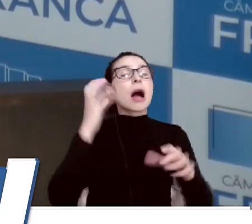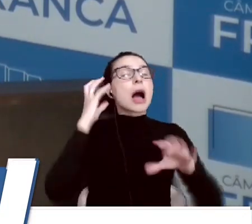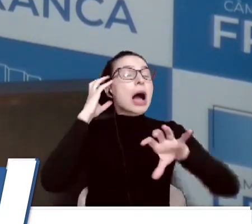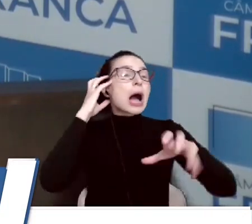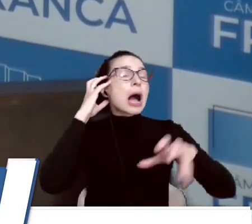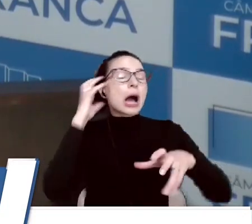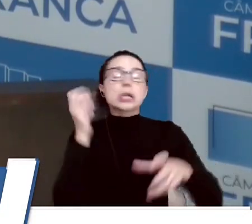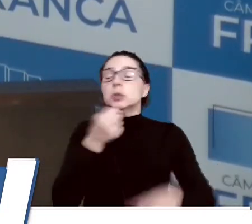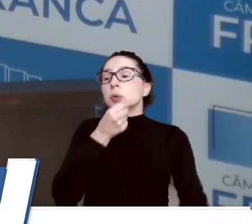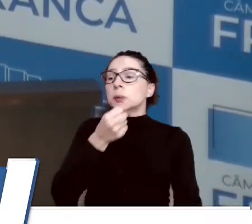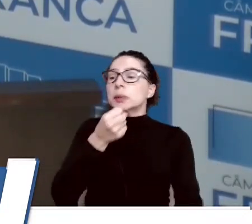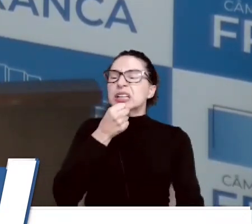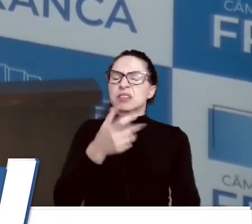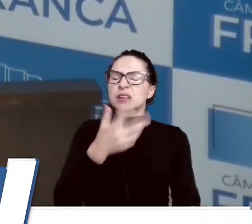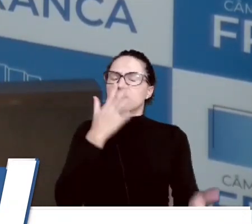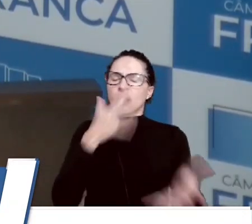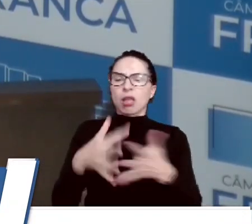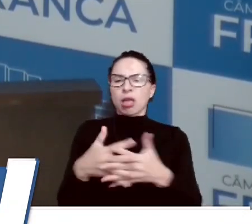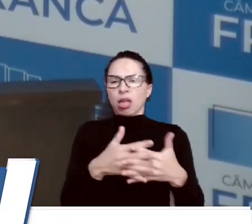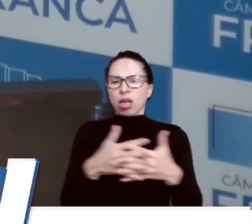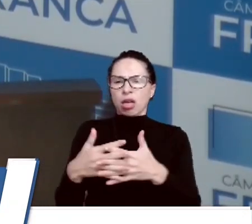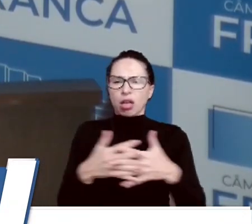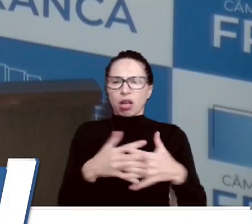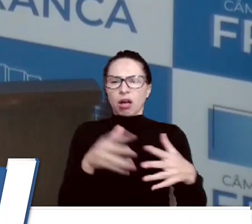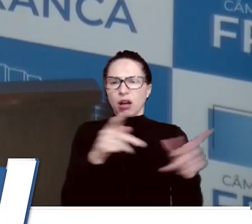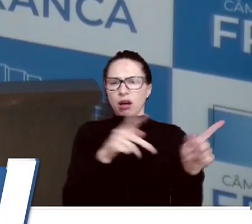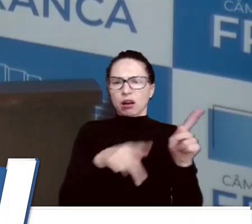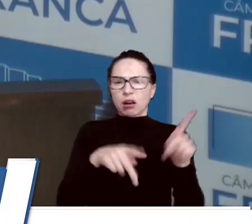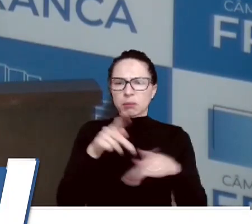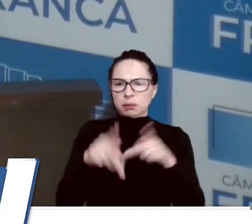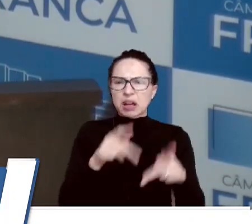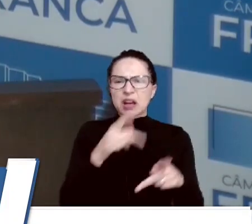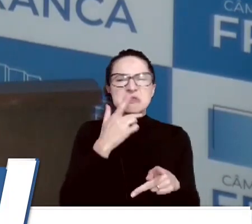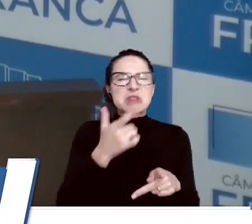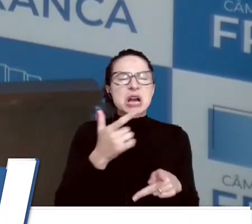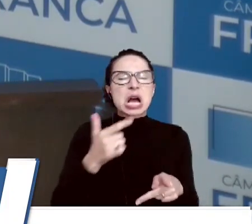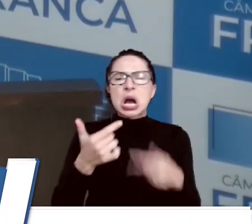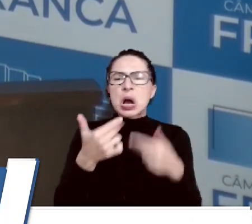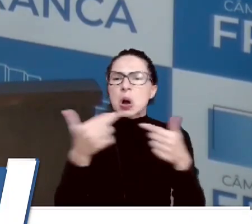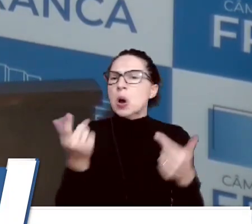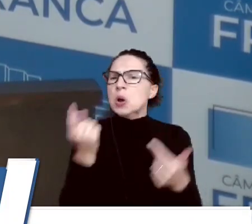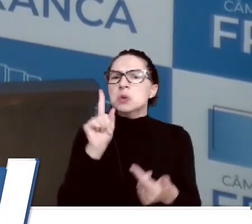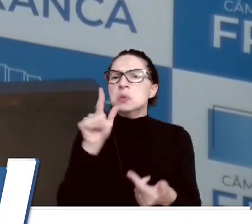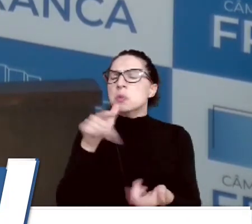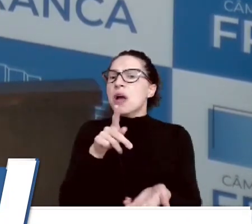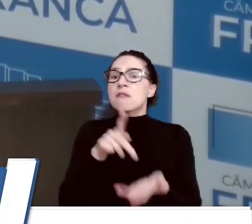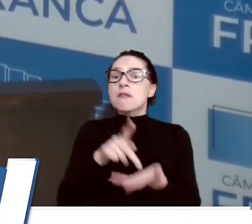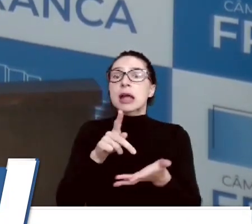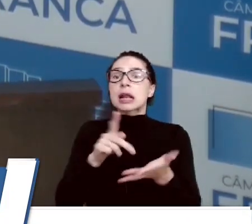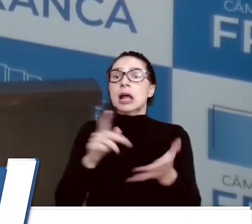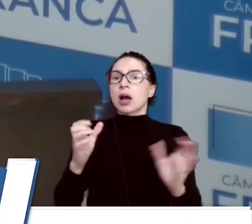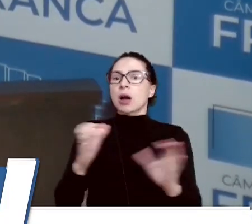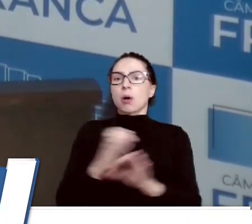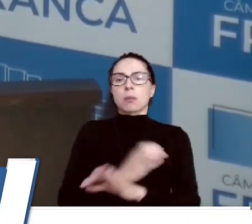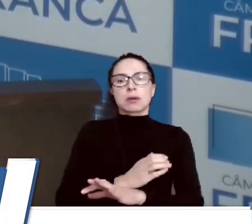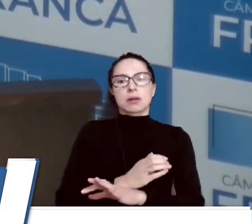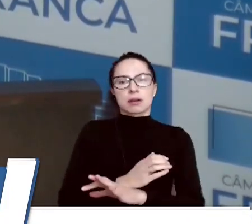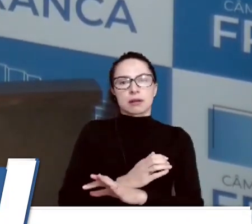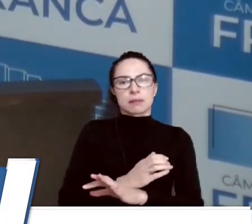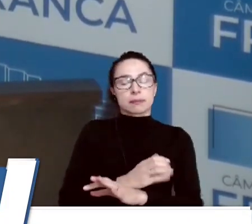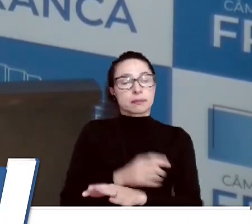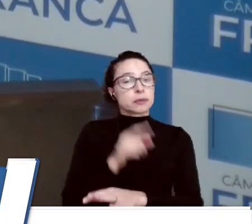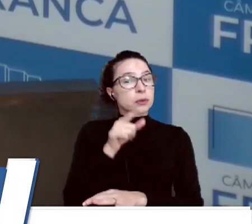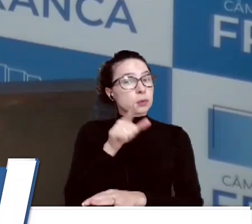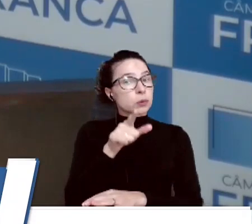entrevista e confundir a população, falando de coisas que não são verdades inteiras. Você não